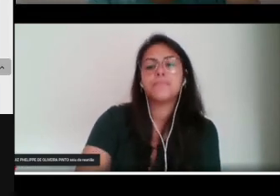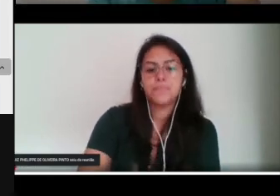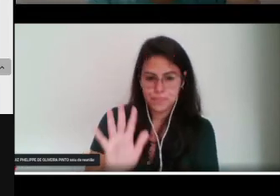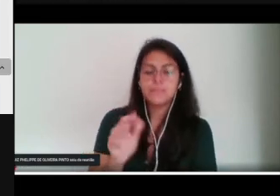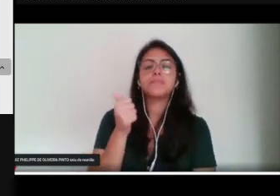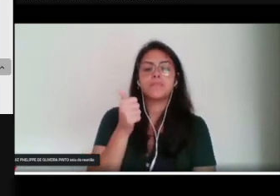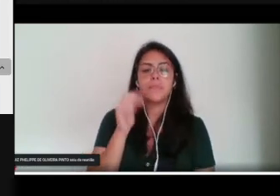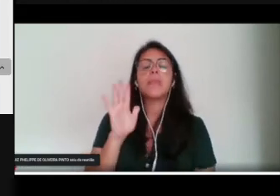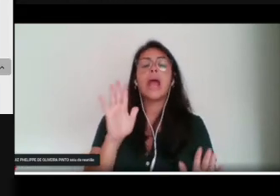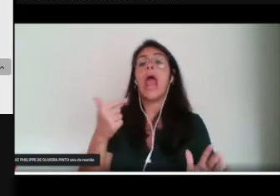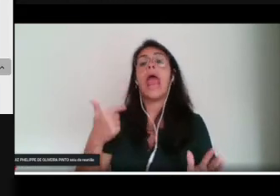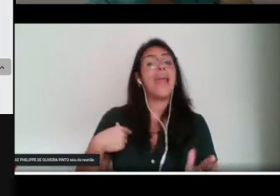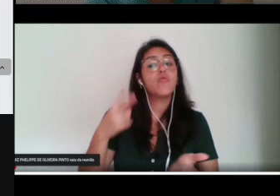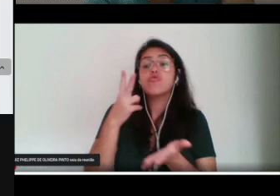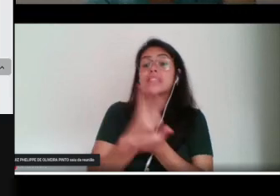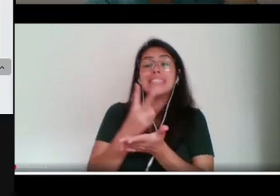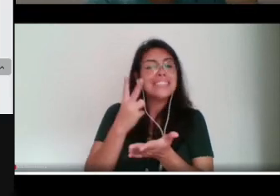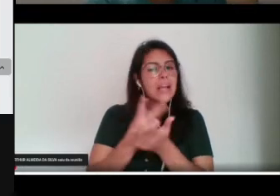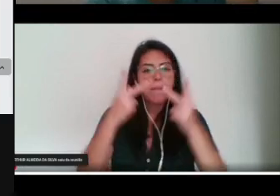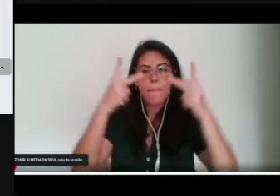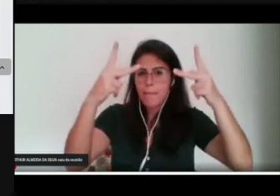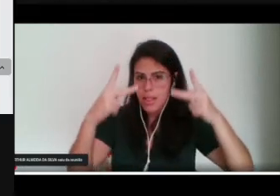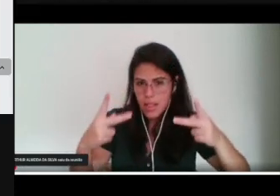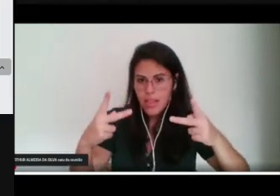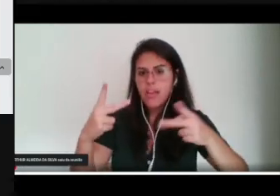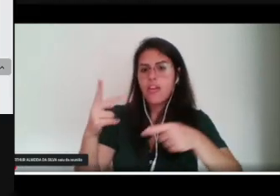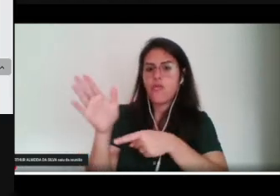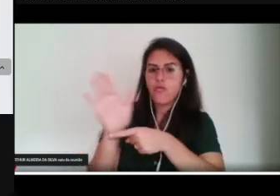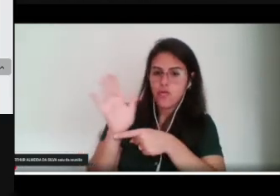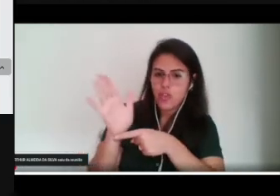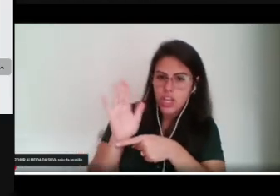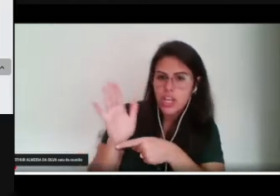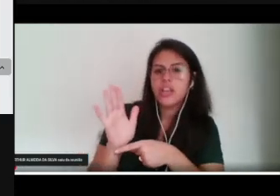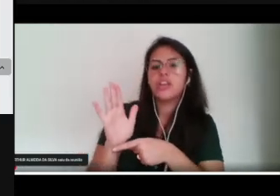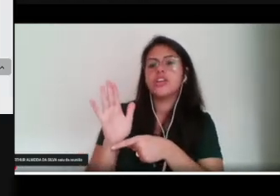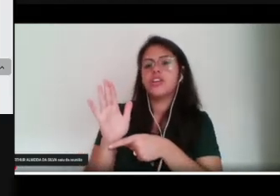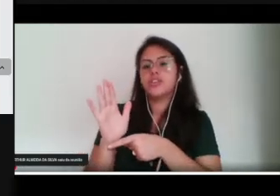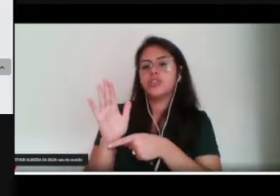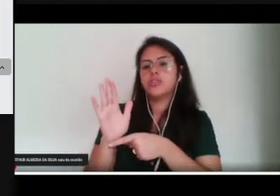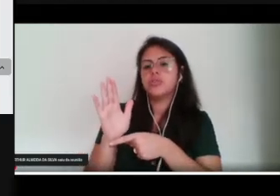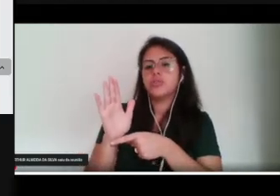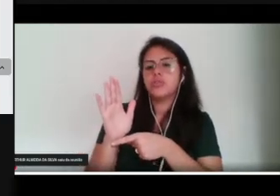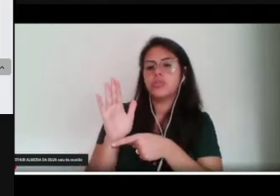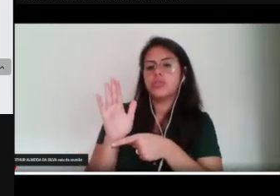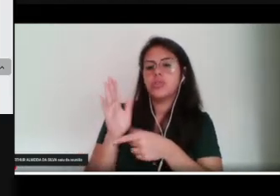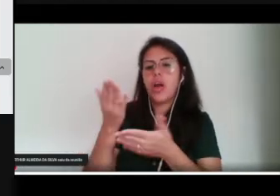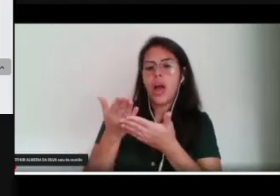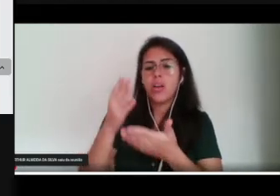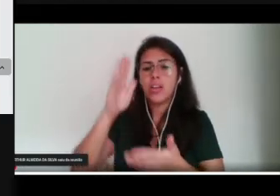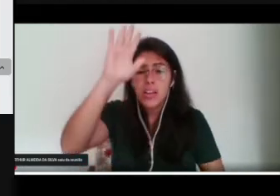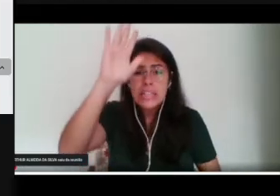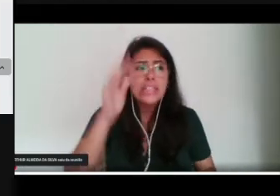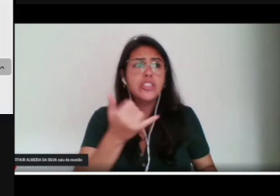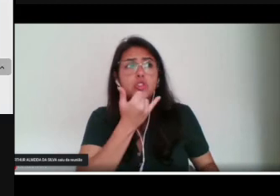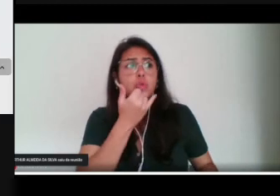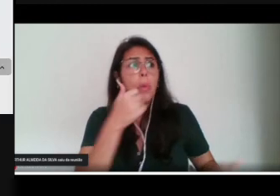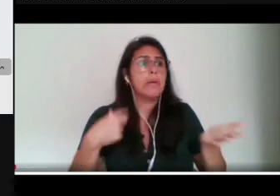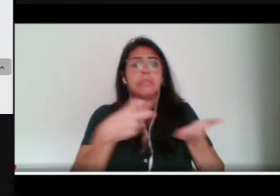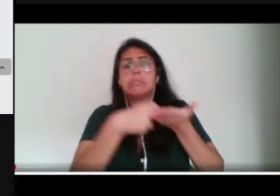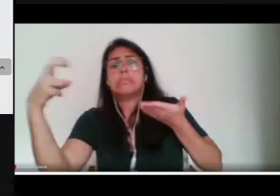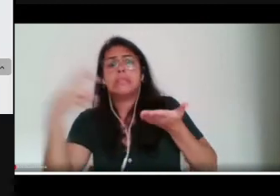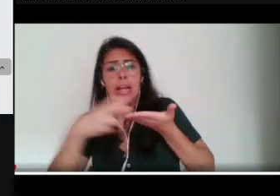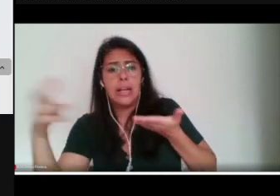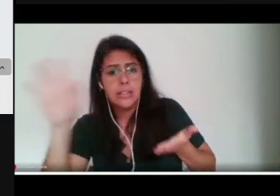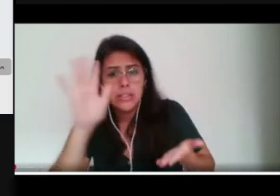Desculpa eu ter saído. No fórum. Desculpa. Pode falar. Desculpa eu ter saído aqui, porque